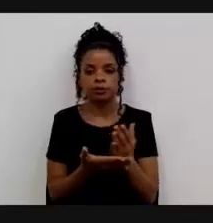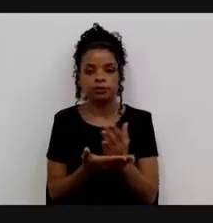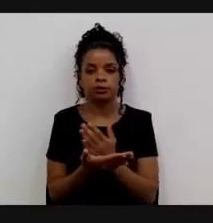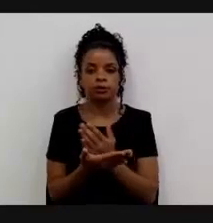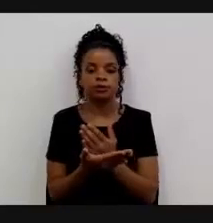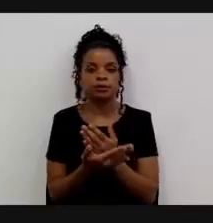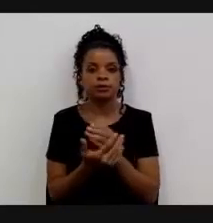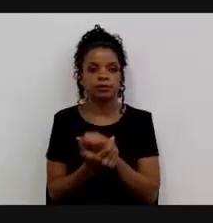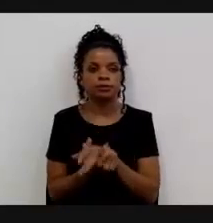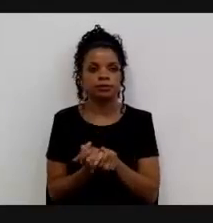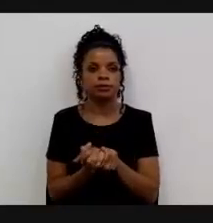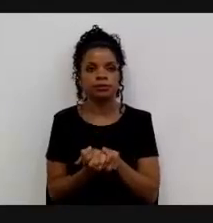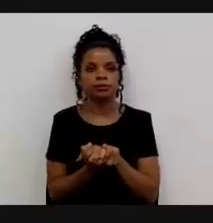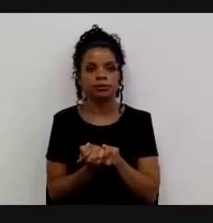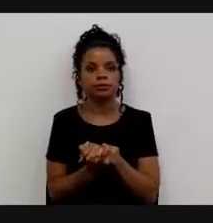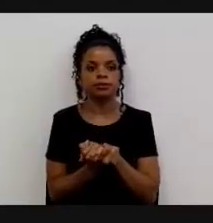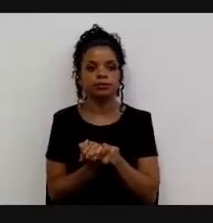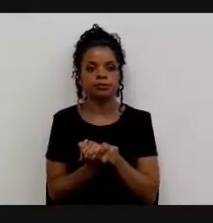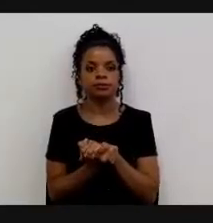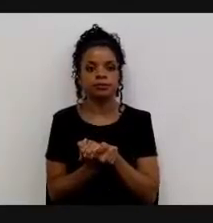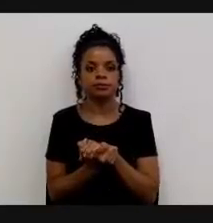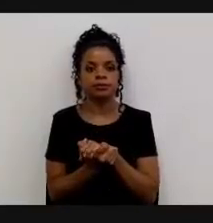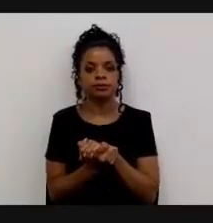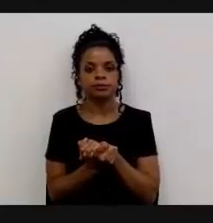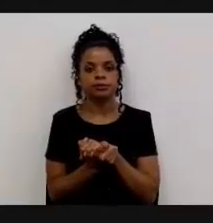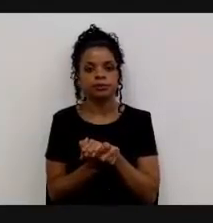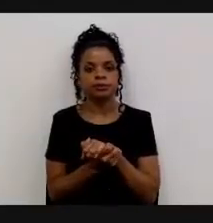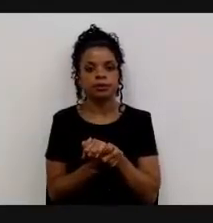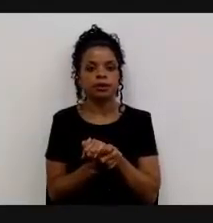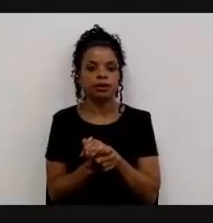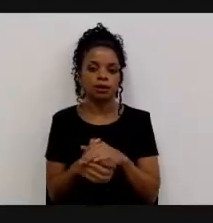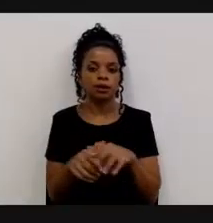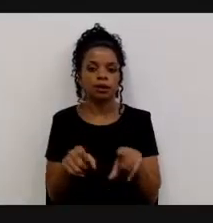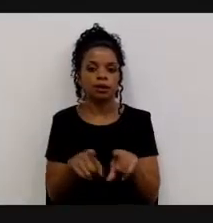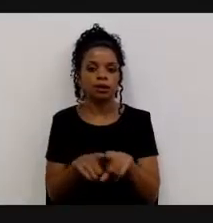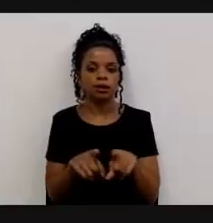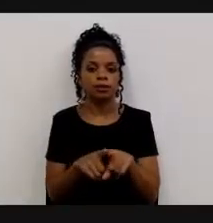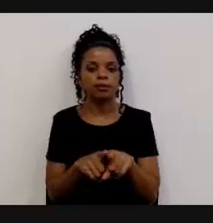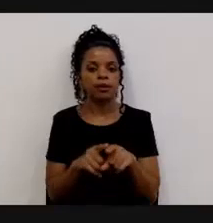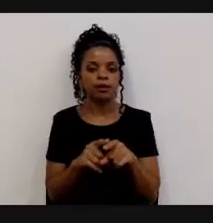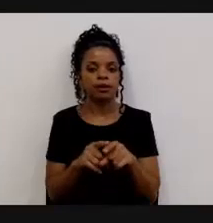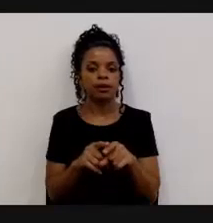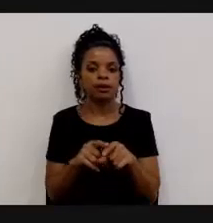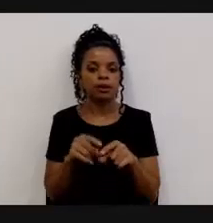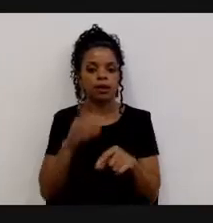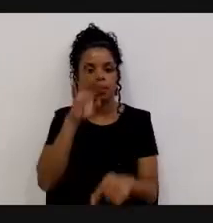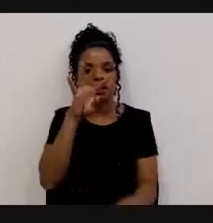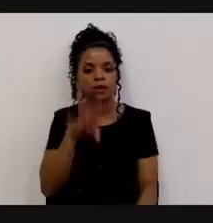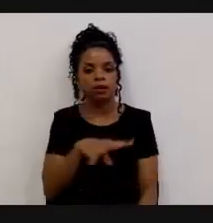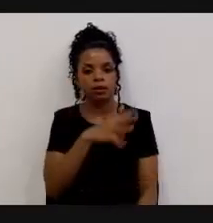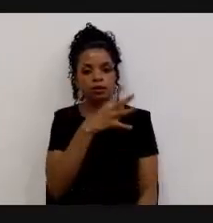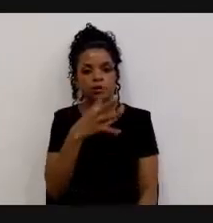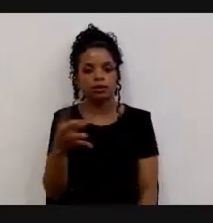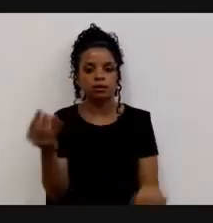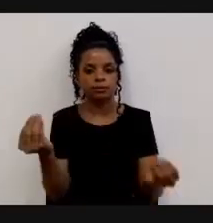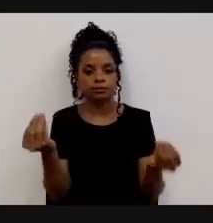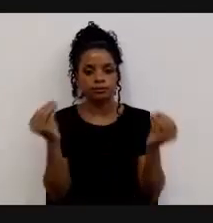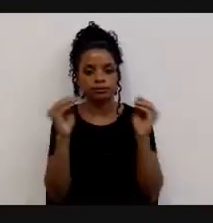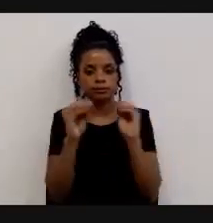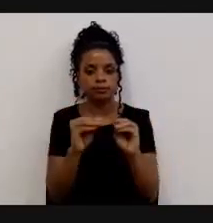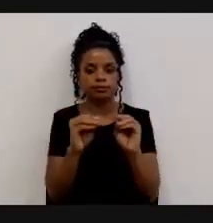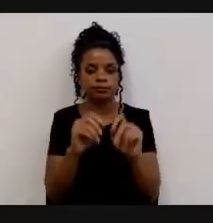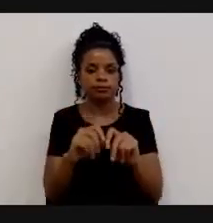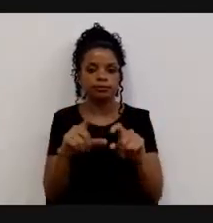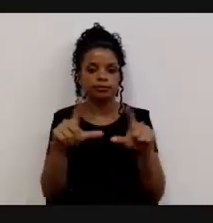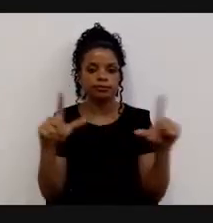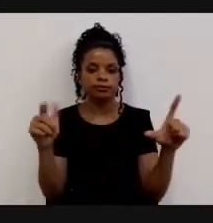de legislatura e ano, e para ficar mais didático, resolvemos apresentar dessa forma, que ficou bem